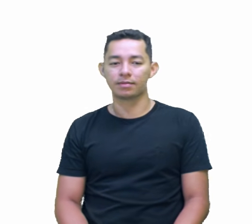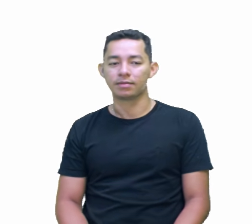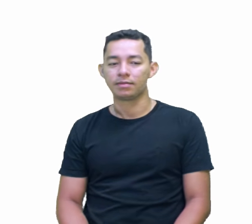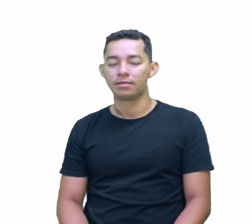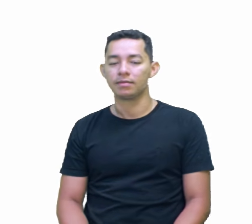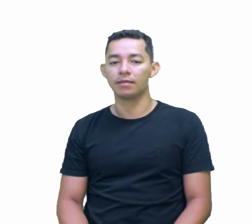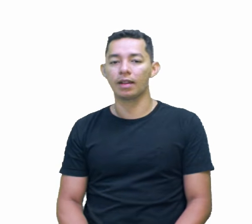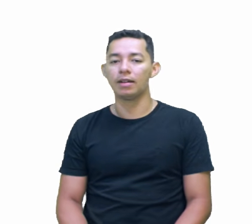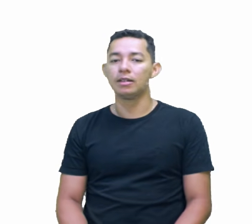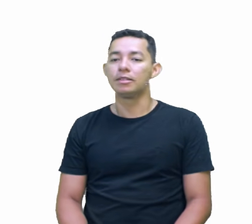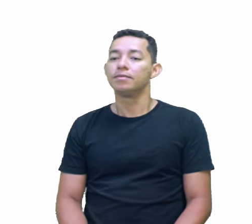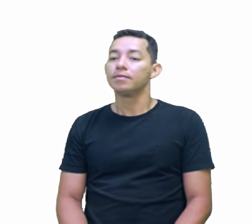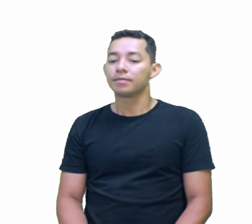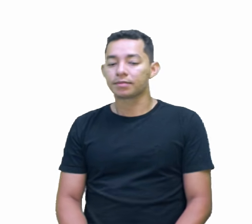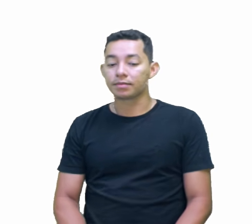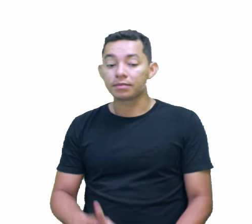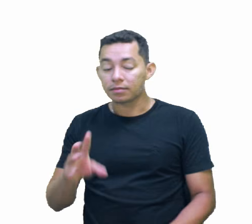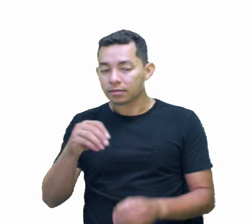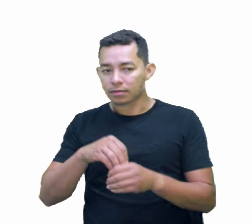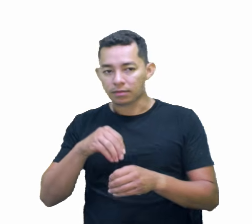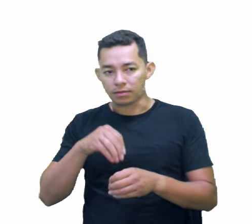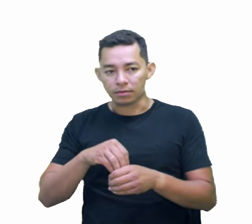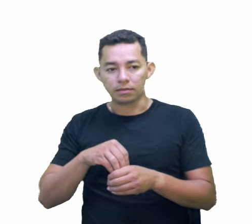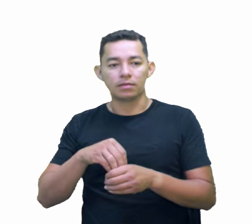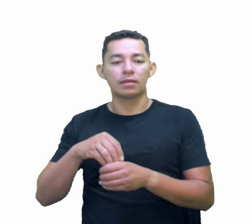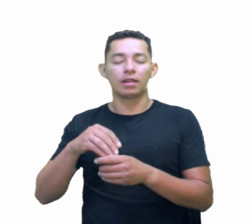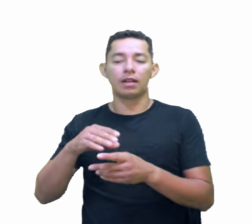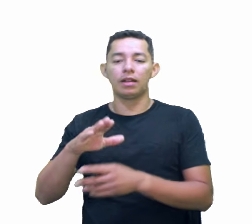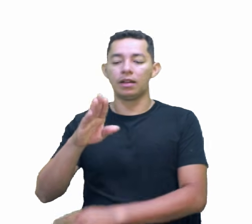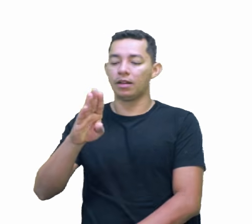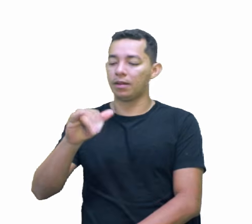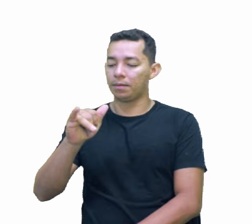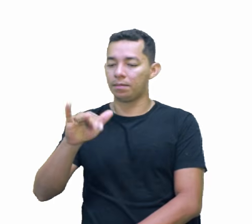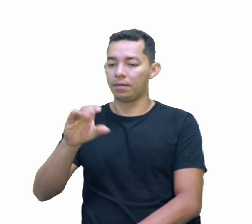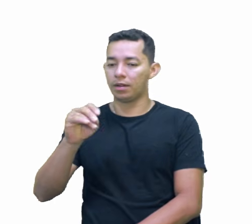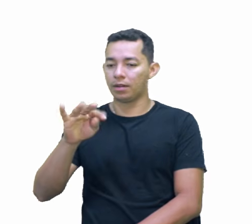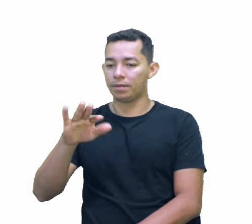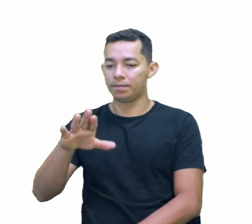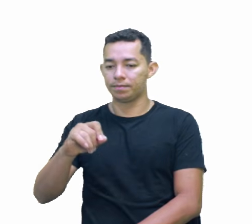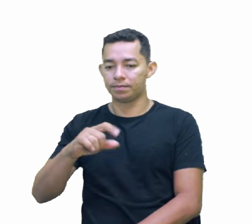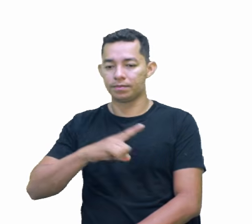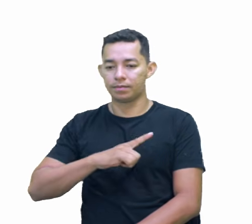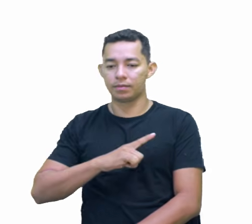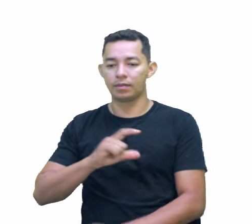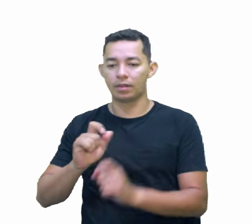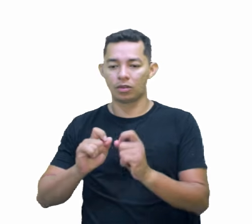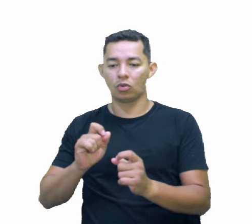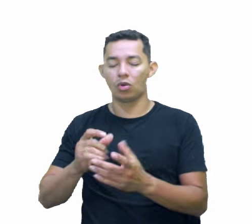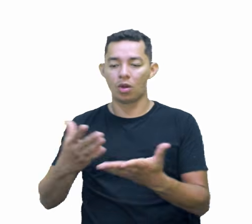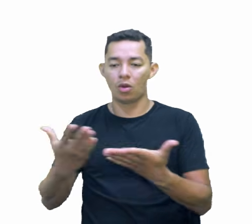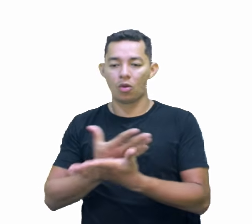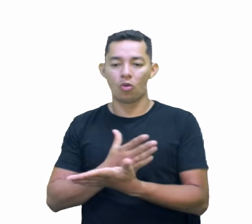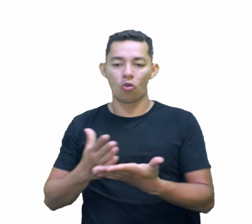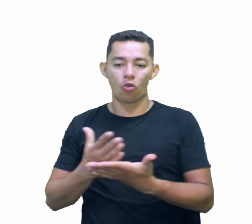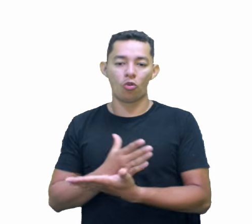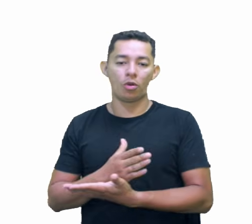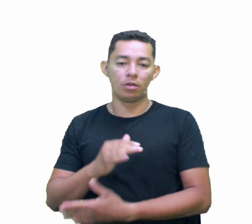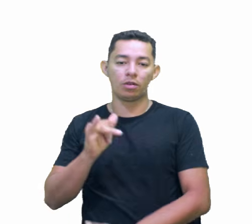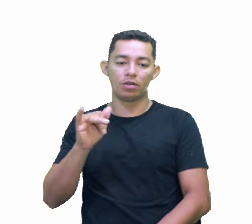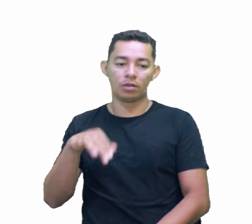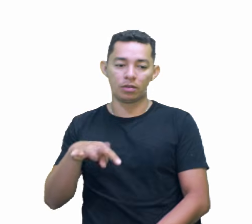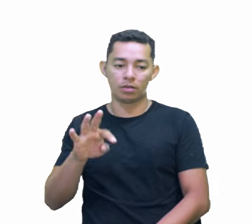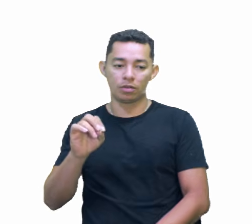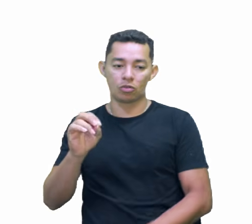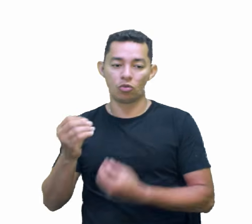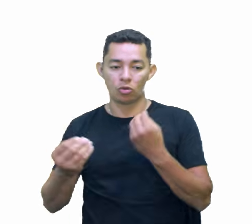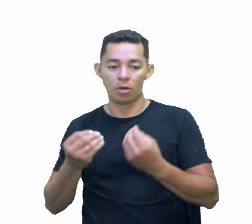Dentro dos fatores bióticos, a gente tem algumas interações, como